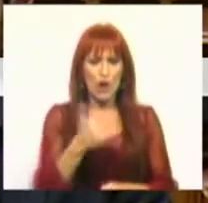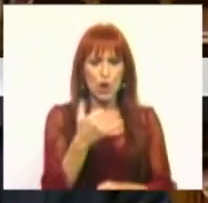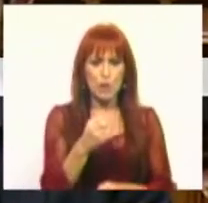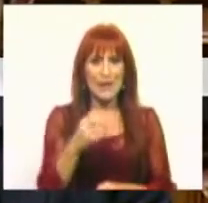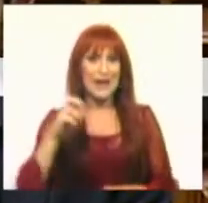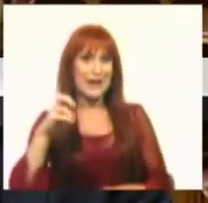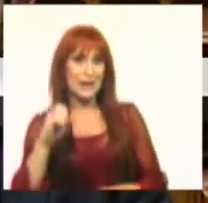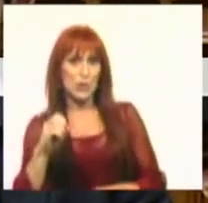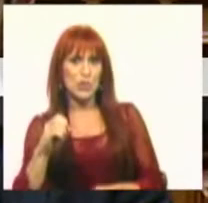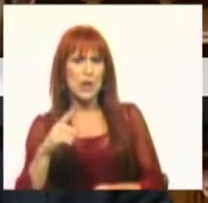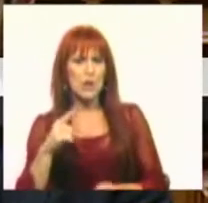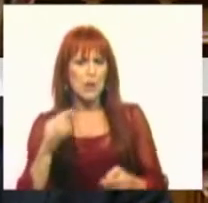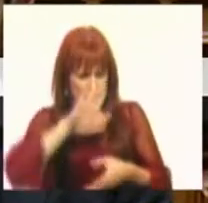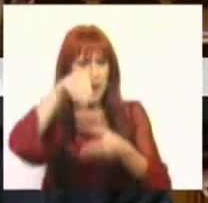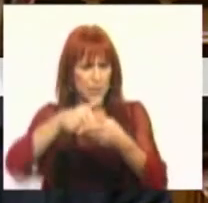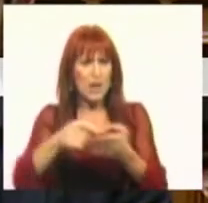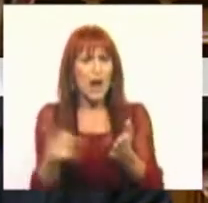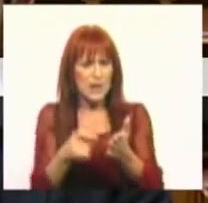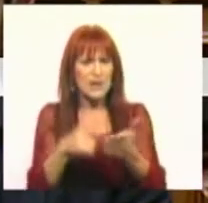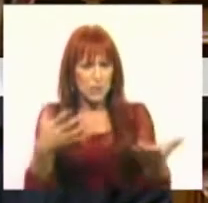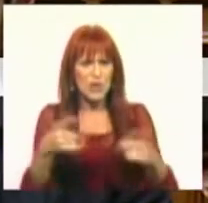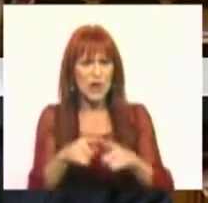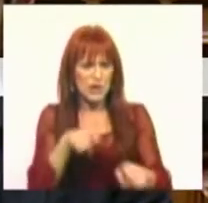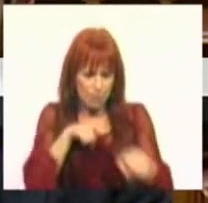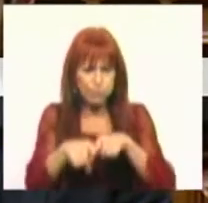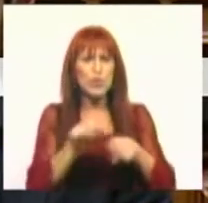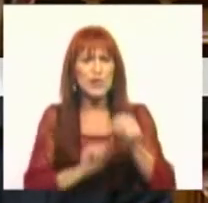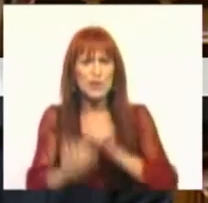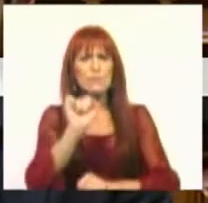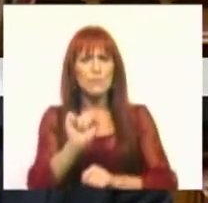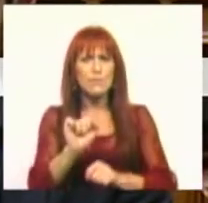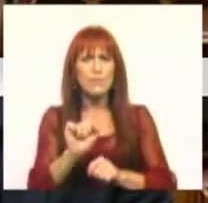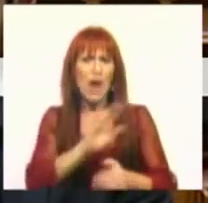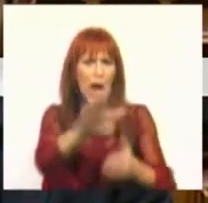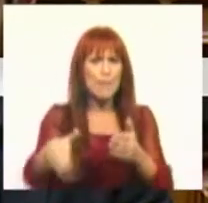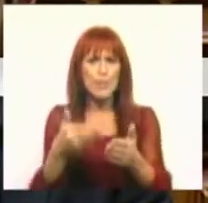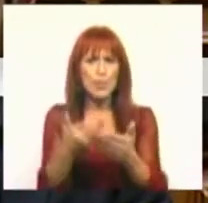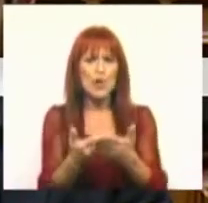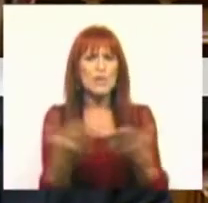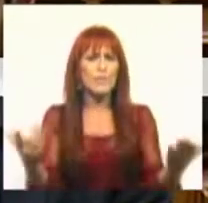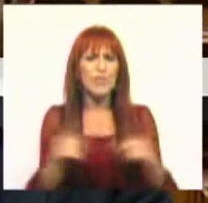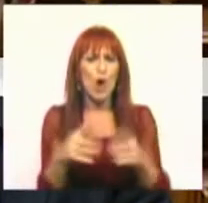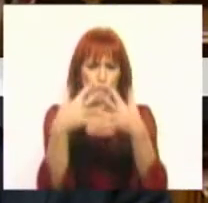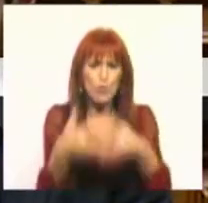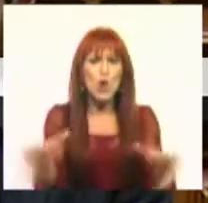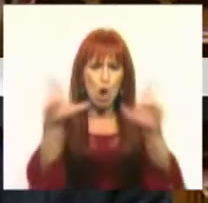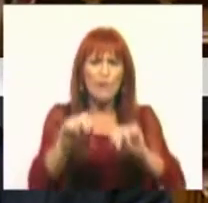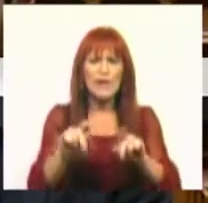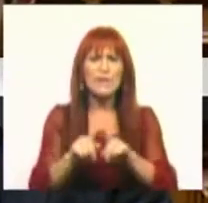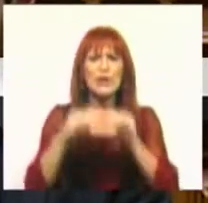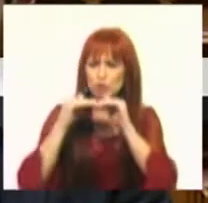2030, se inclua a necessária política de proposta para uma reestruturação